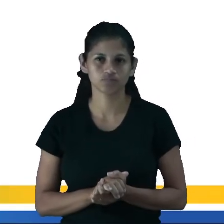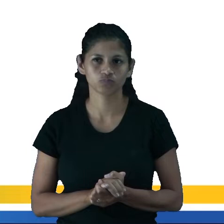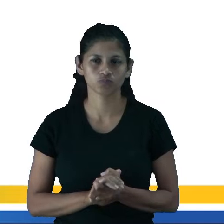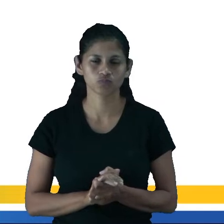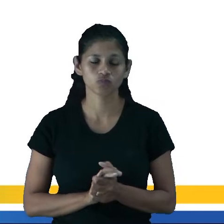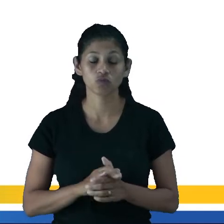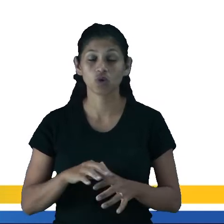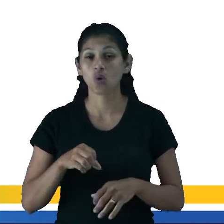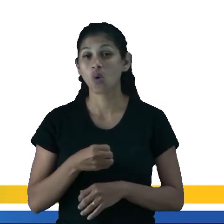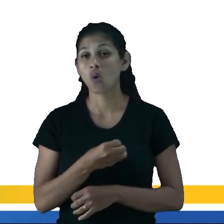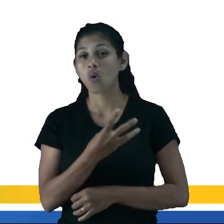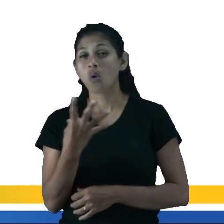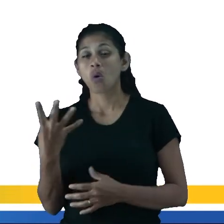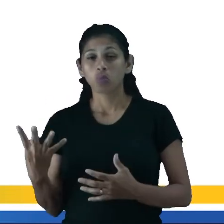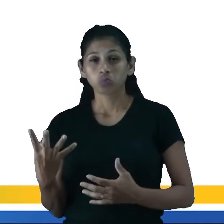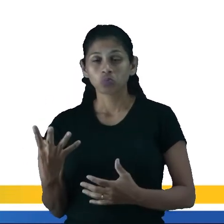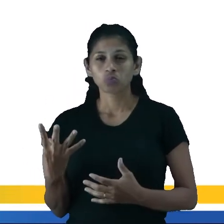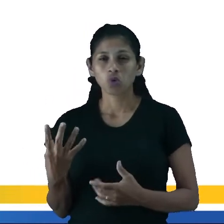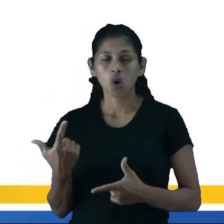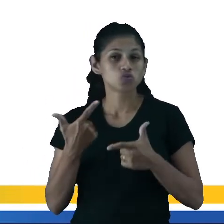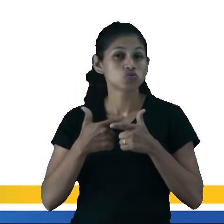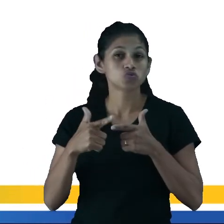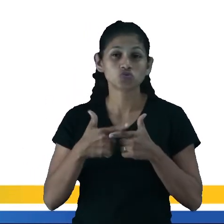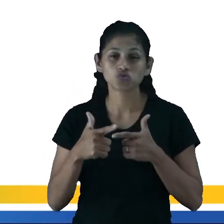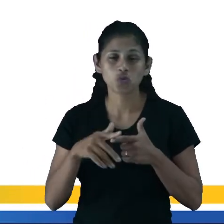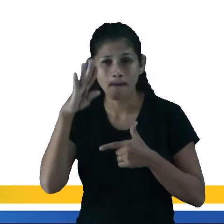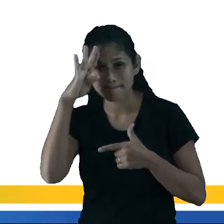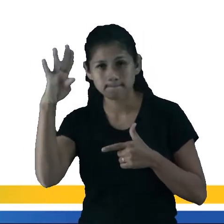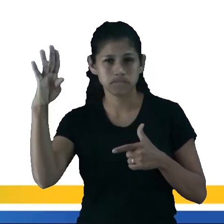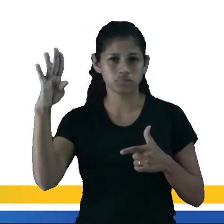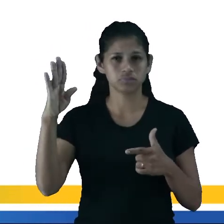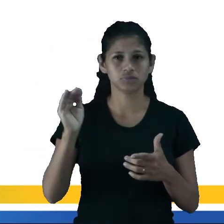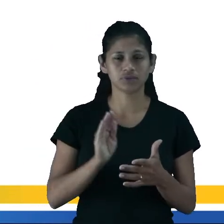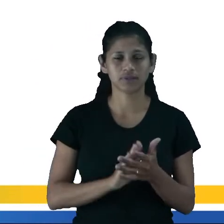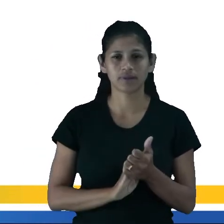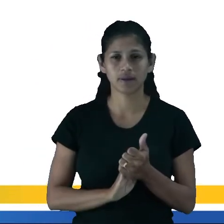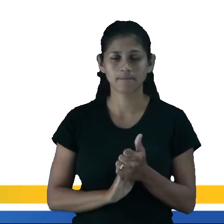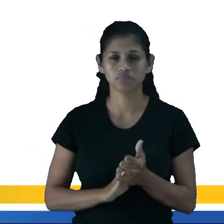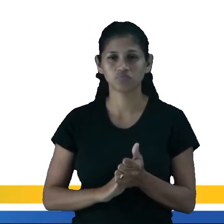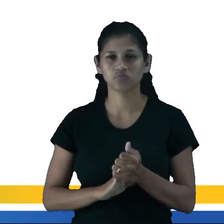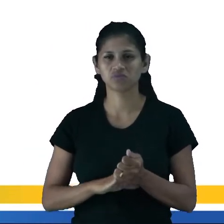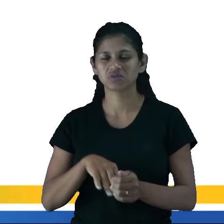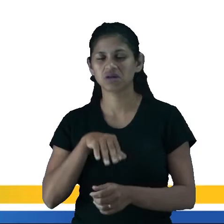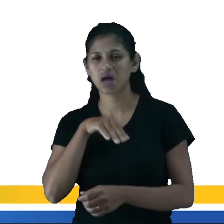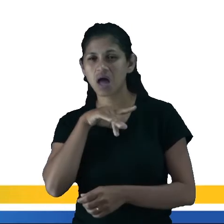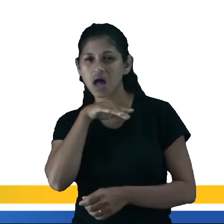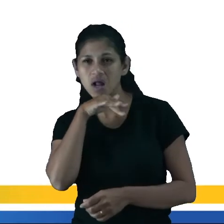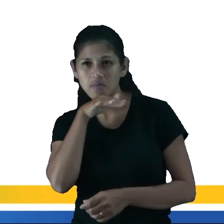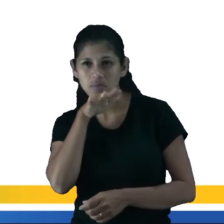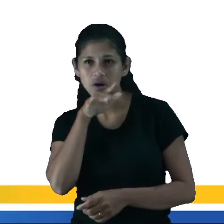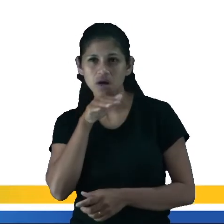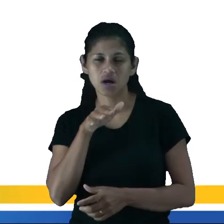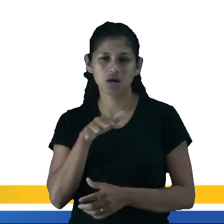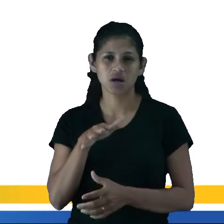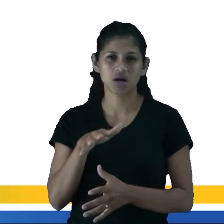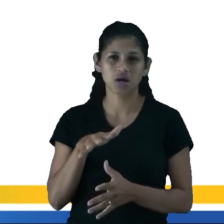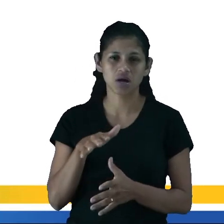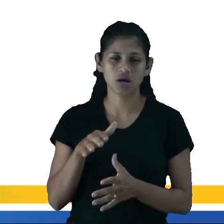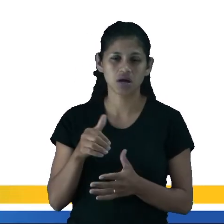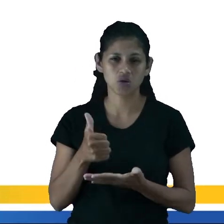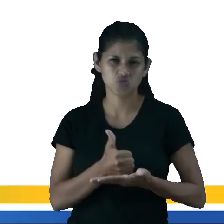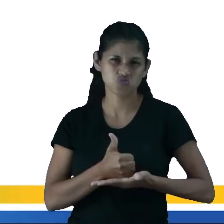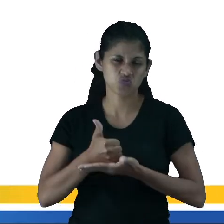Quais são aí os principais problemas, né? Tem a questão da má qualidade do transporte público do Brasil também, questão